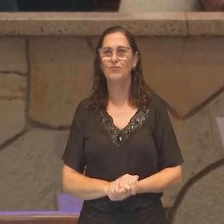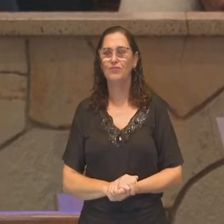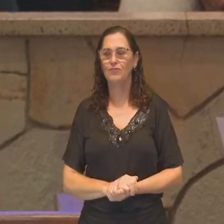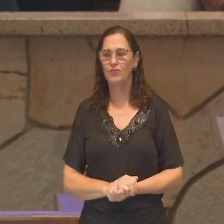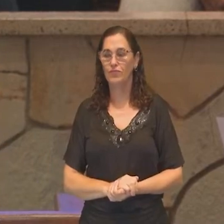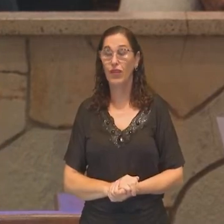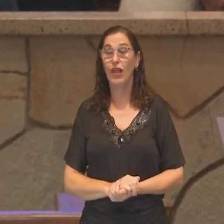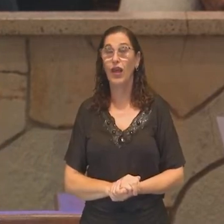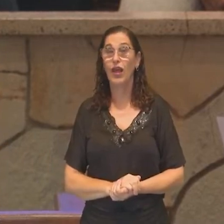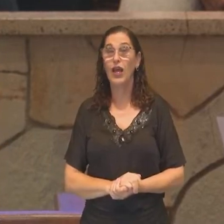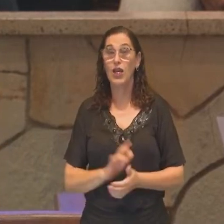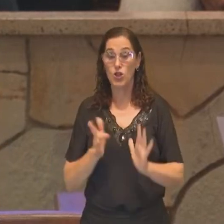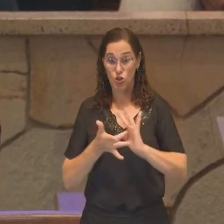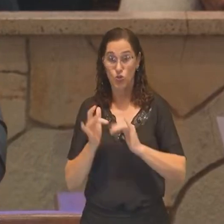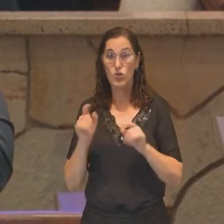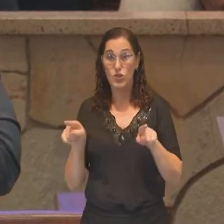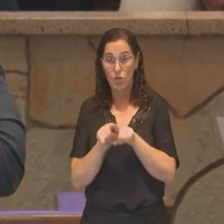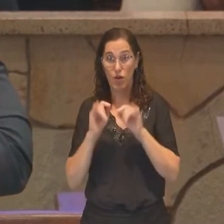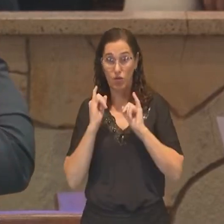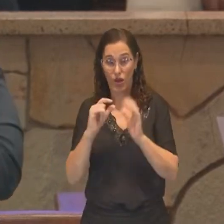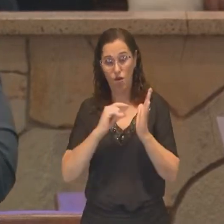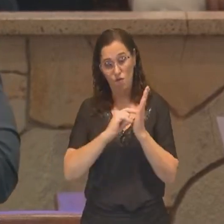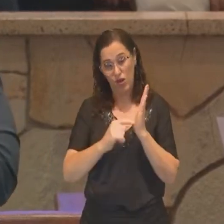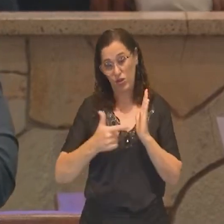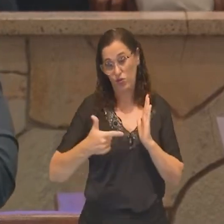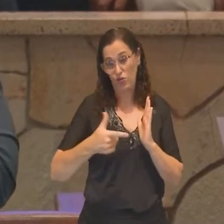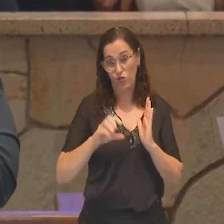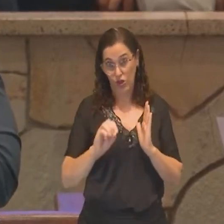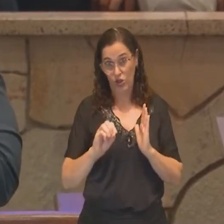Mas Ele diz também, no verso 20,